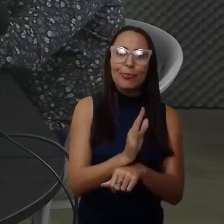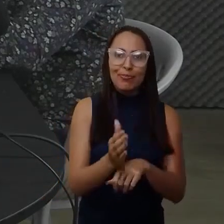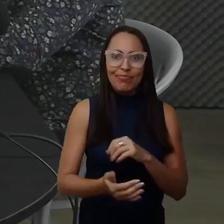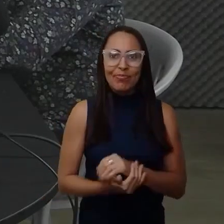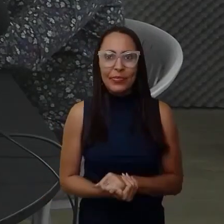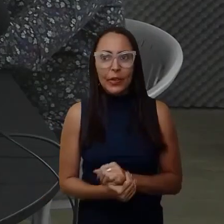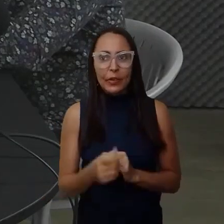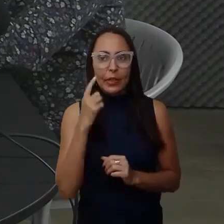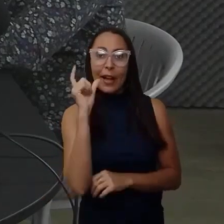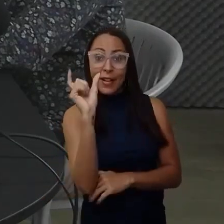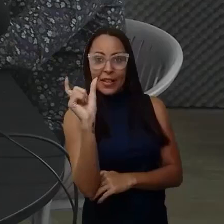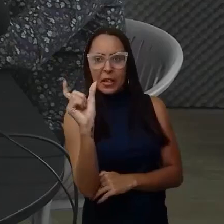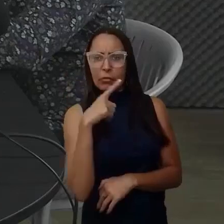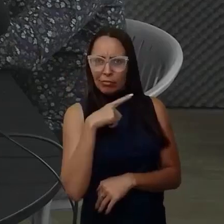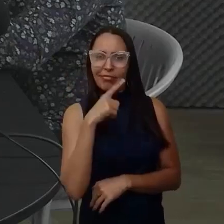deu uma carteirinha.